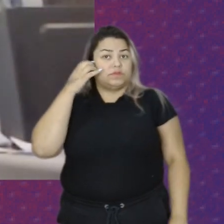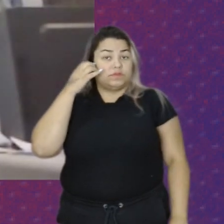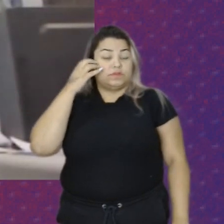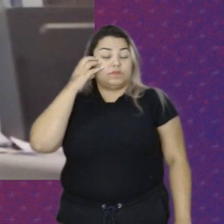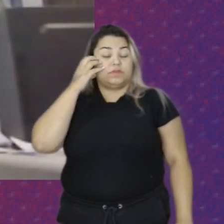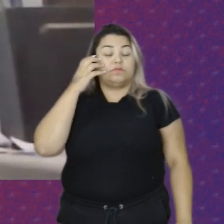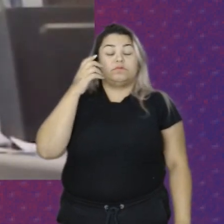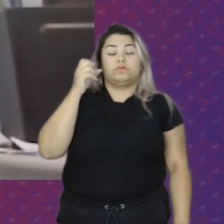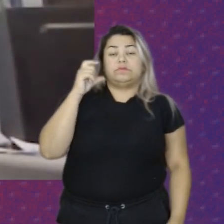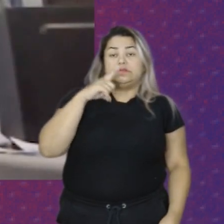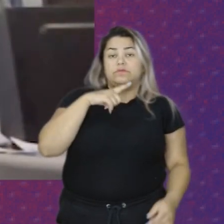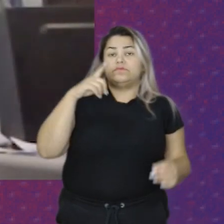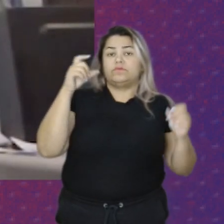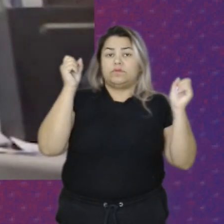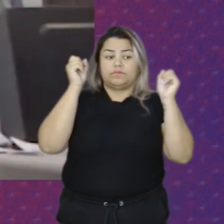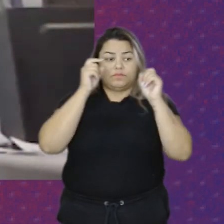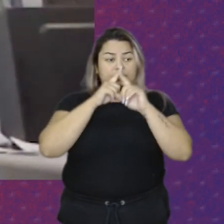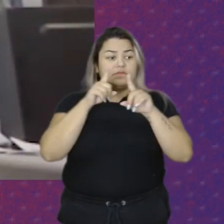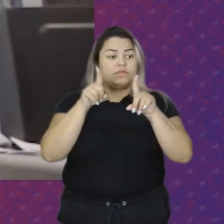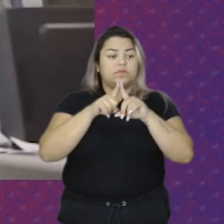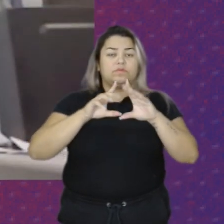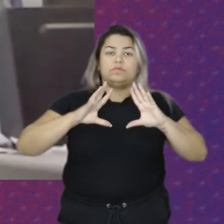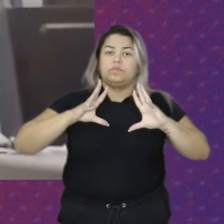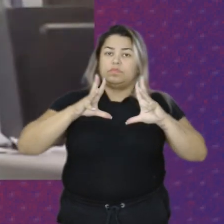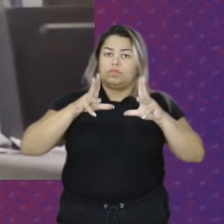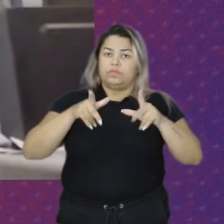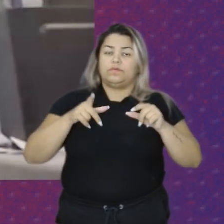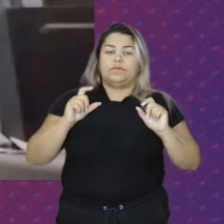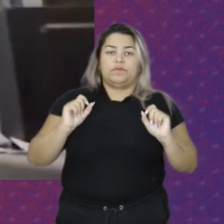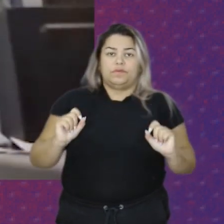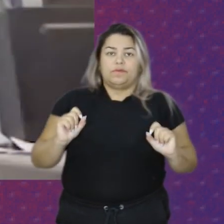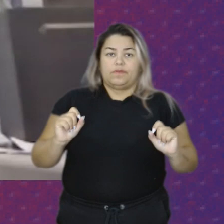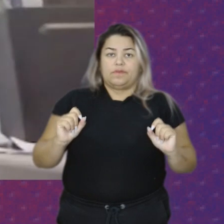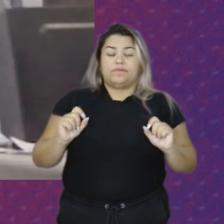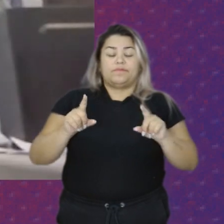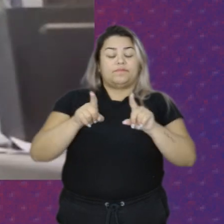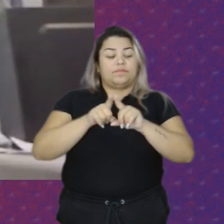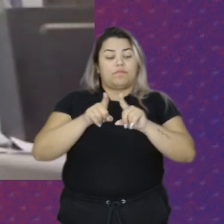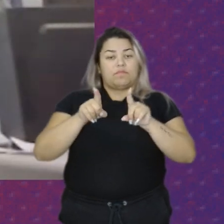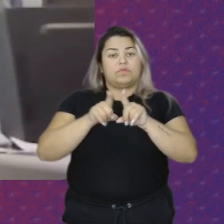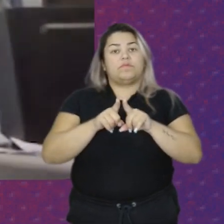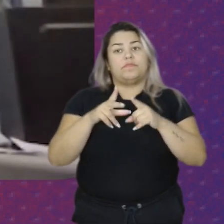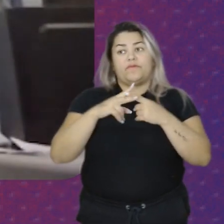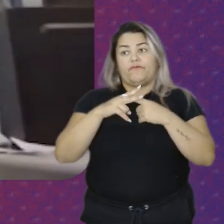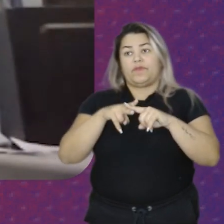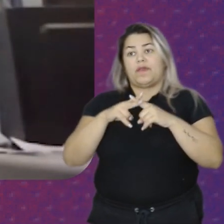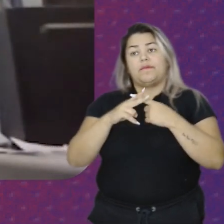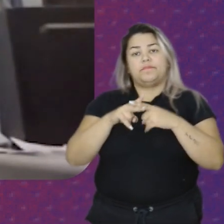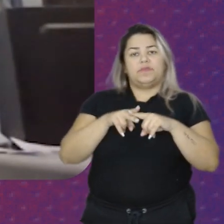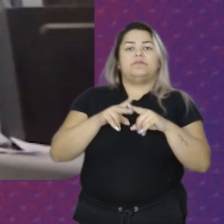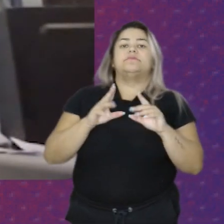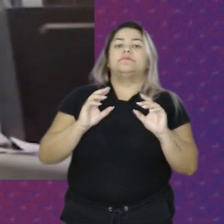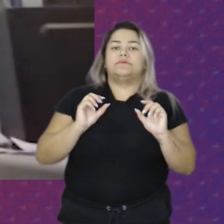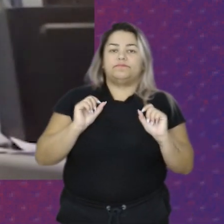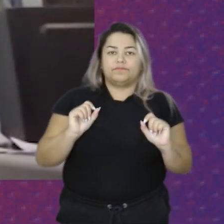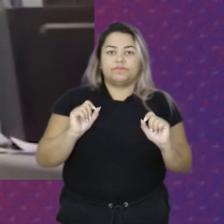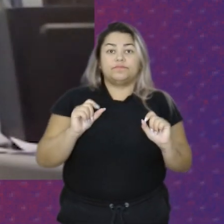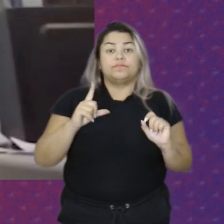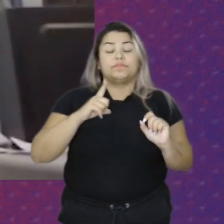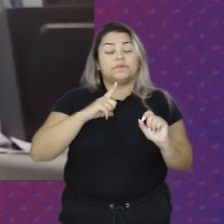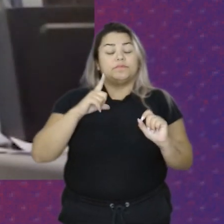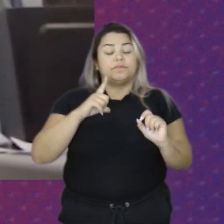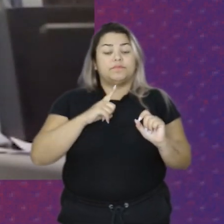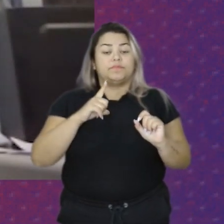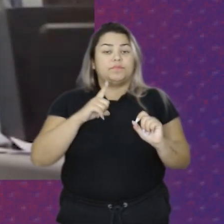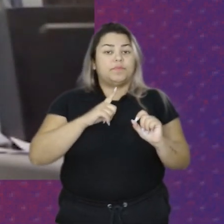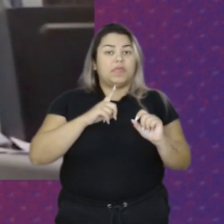dificuldade para estar tanto ministrando suas aulas, quanto para lidar com essa ferramenta, né? E assim, aí a